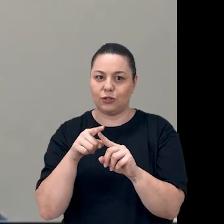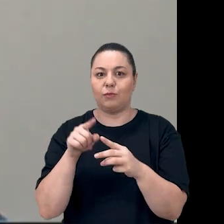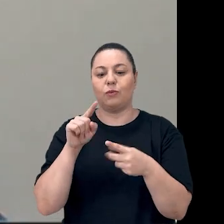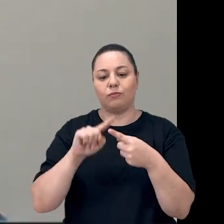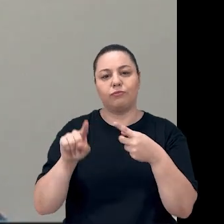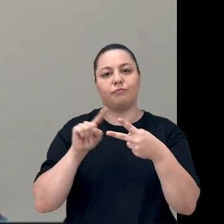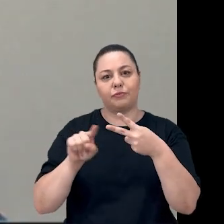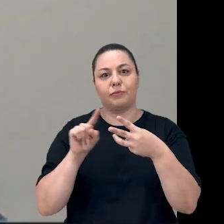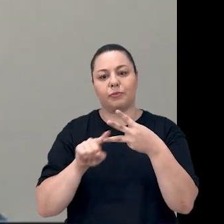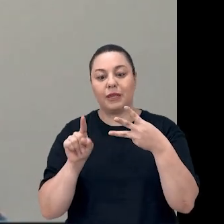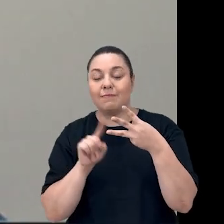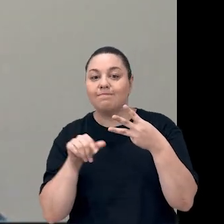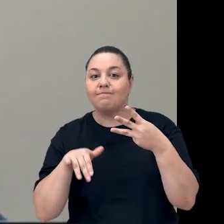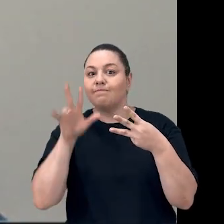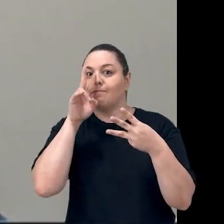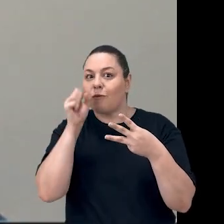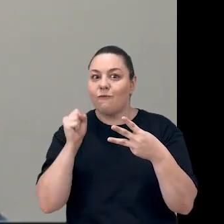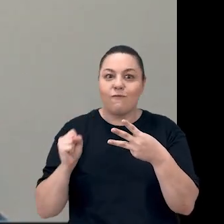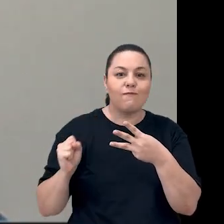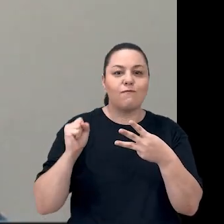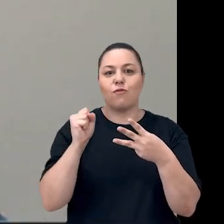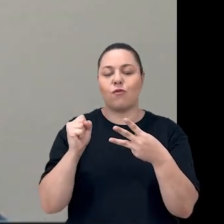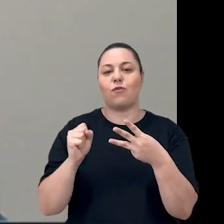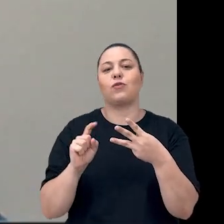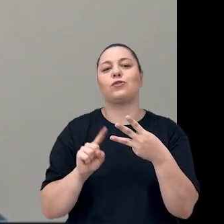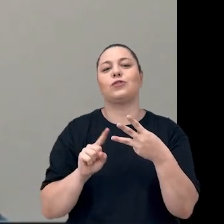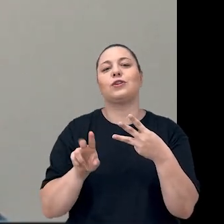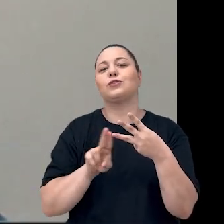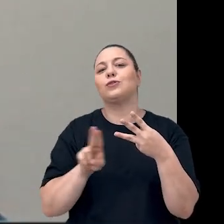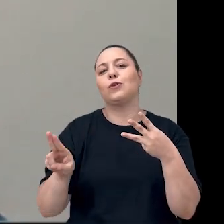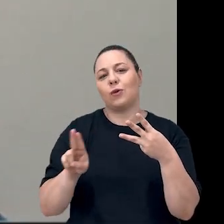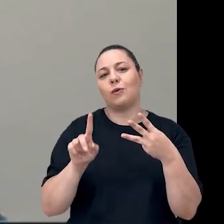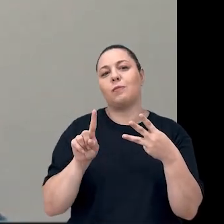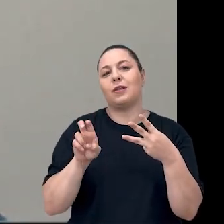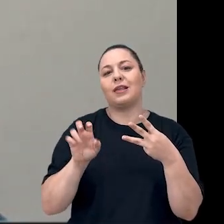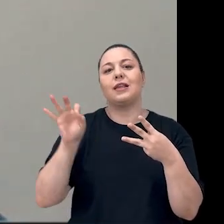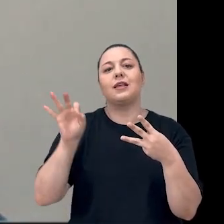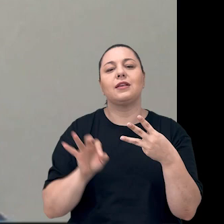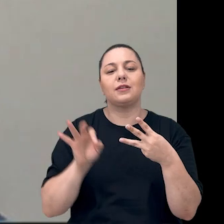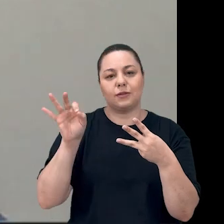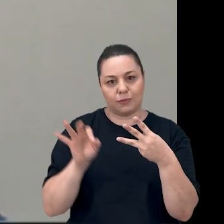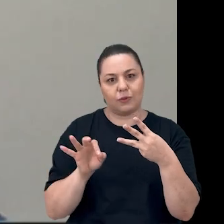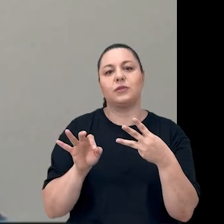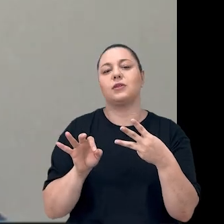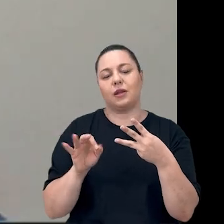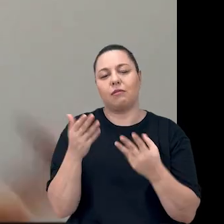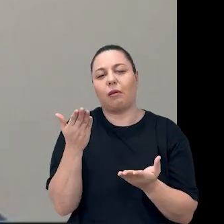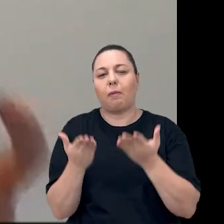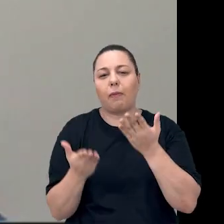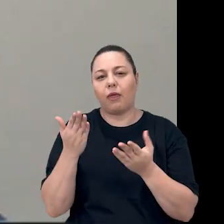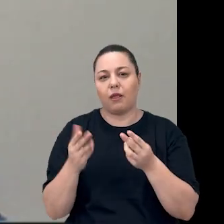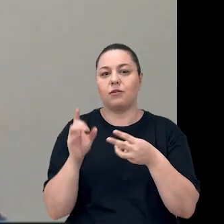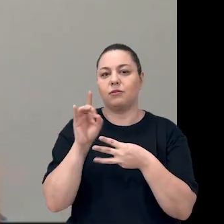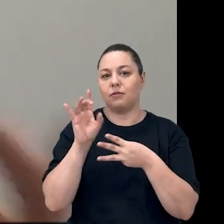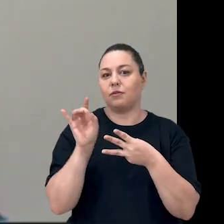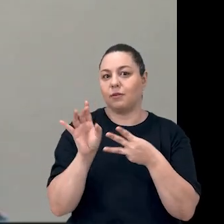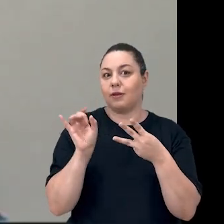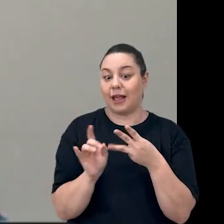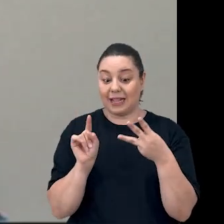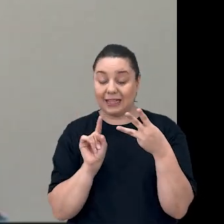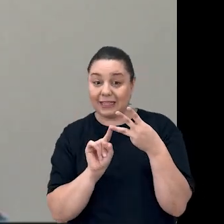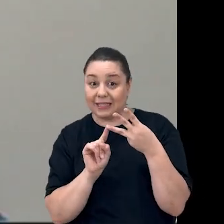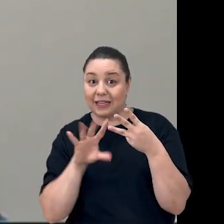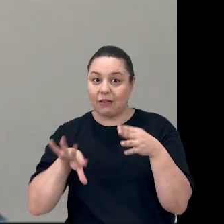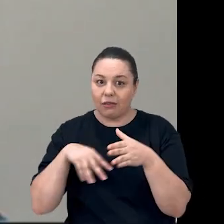concentrações. E a maior concentração utilizada foi a que a gente chamou de comprimido 15%, né, de acordo com o peso